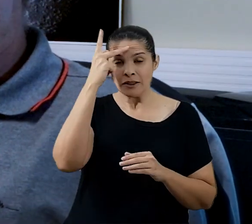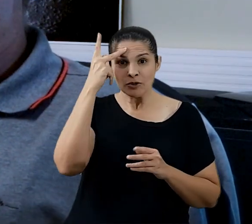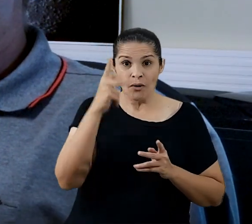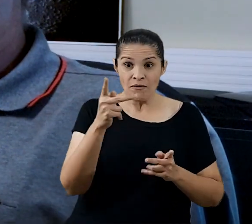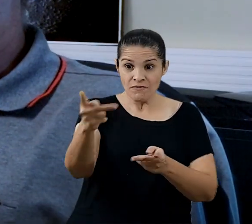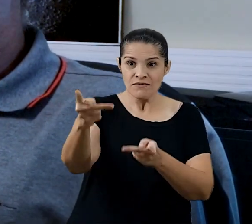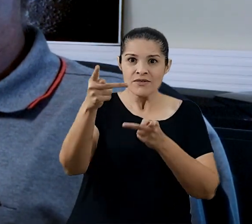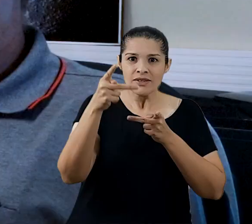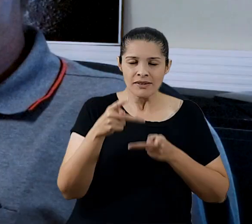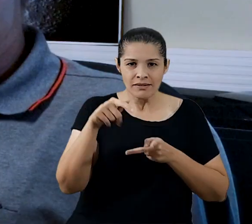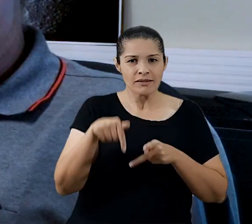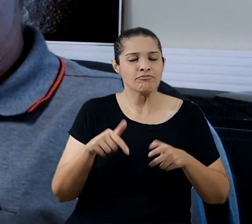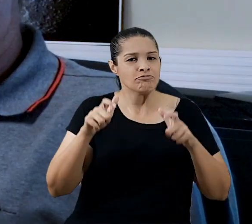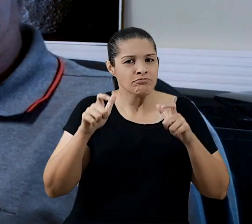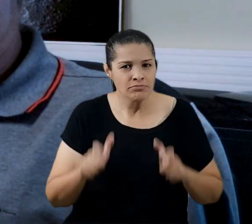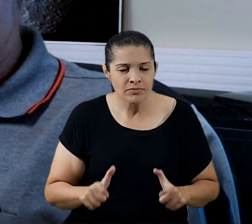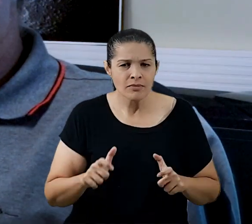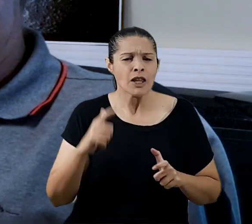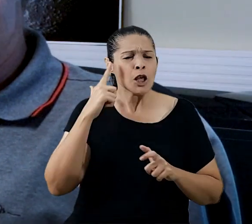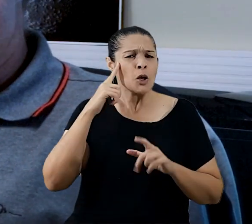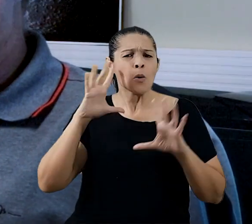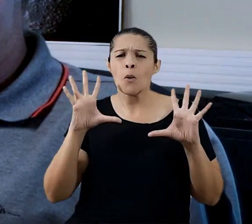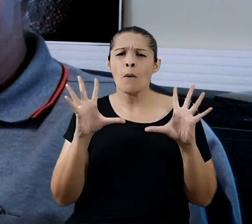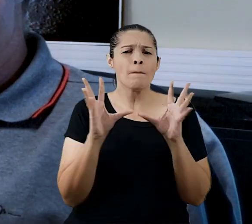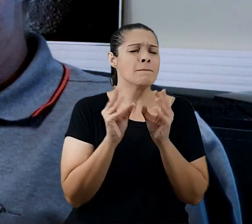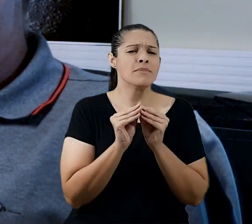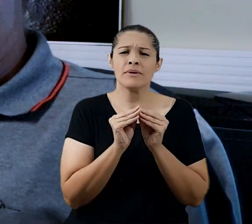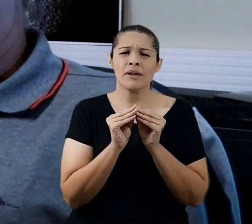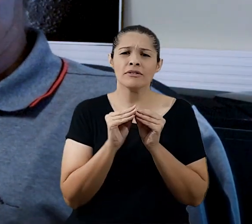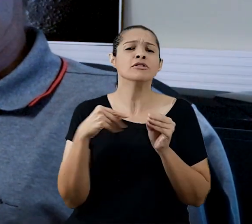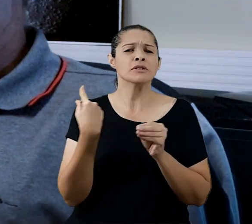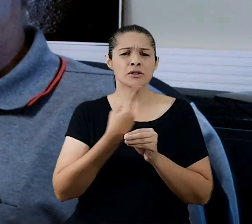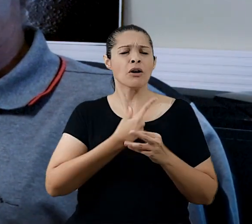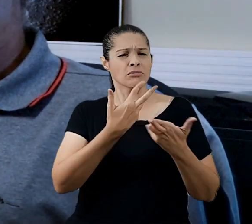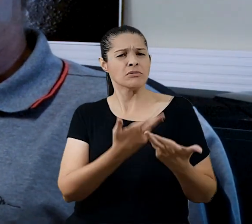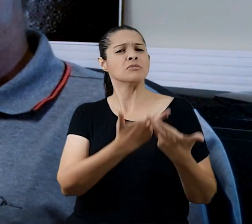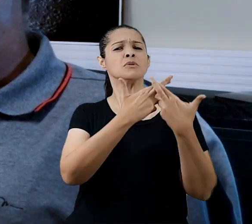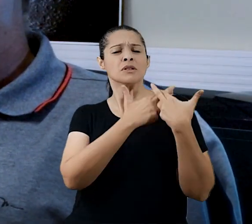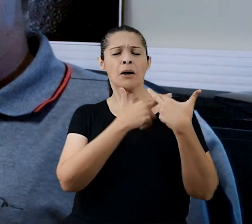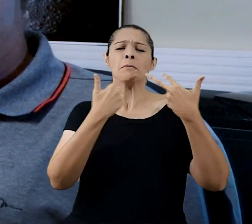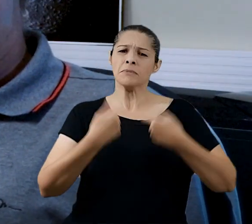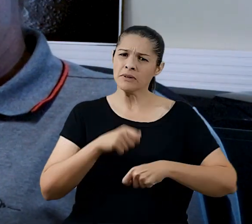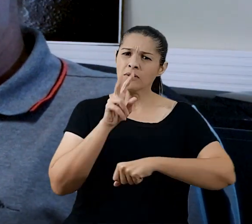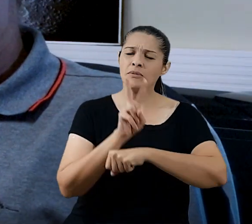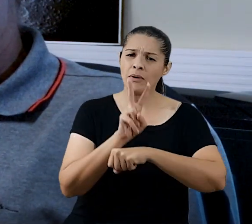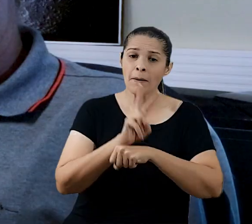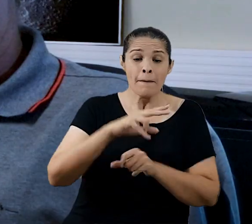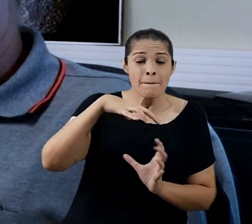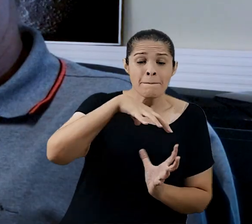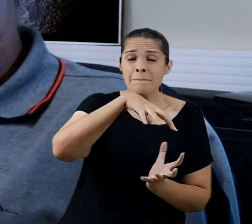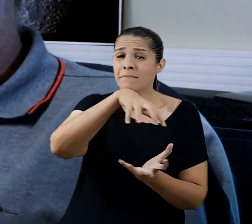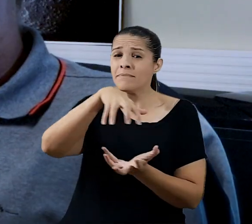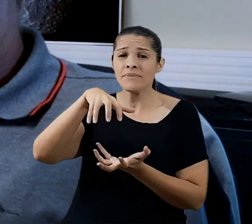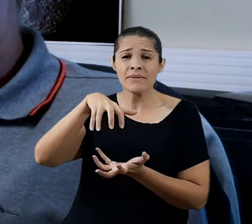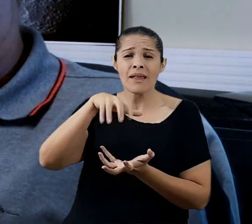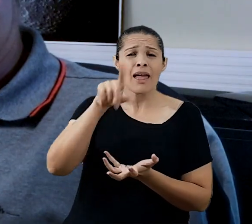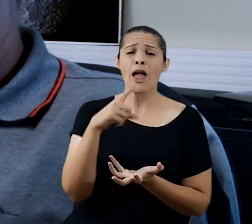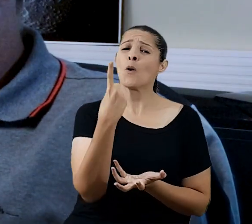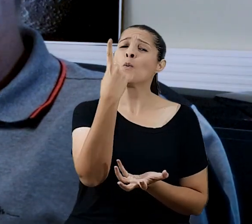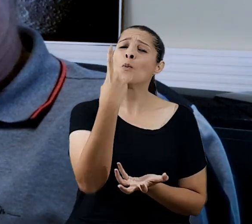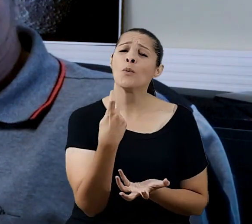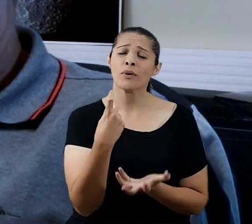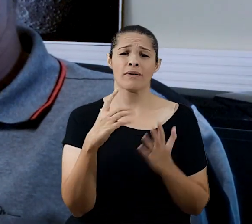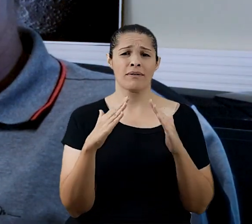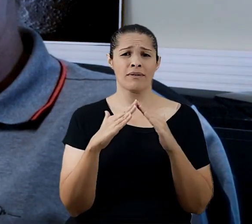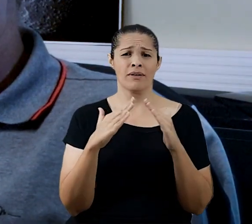observatório e compreende a nossa posição no universo e que o planeta Terra é o nosso único lar, que não